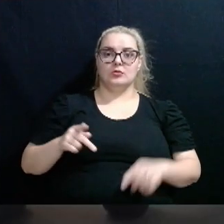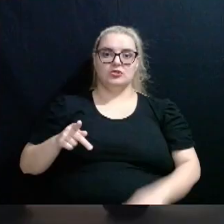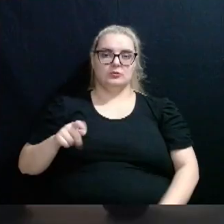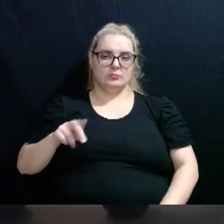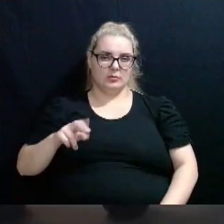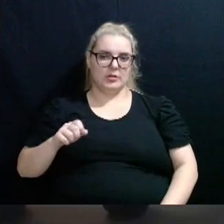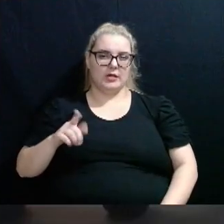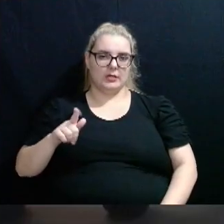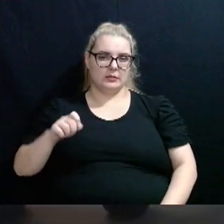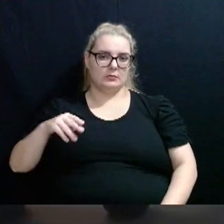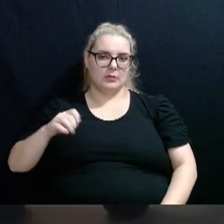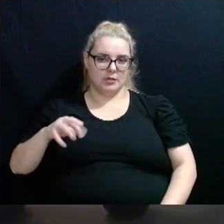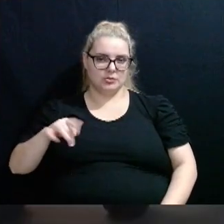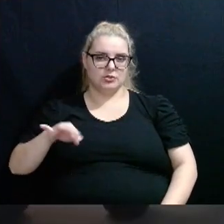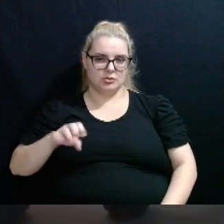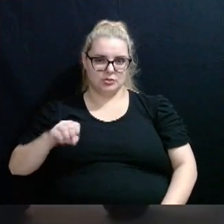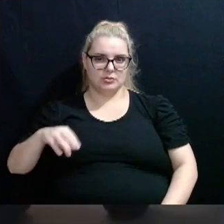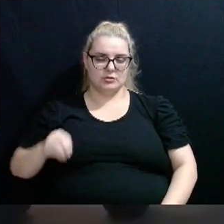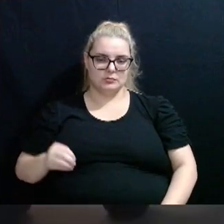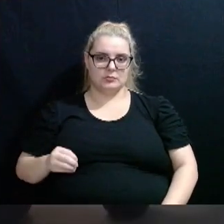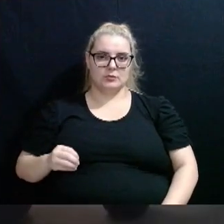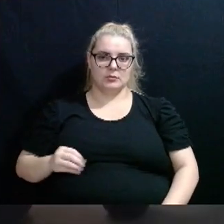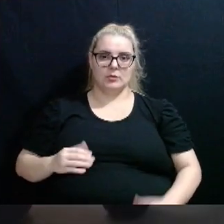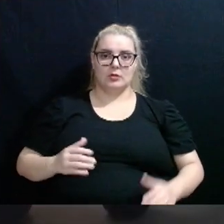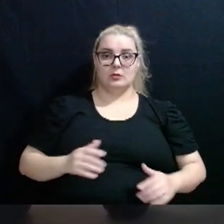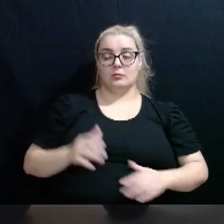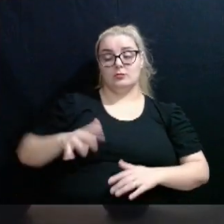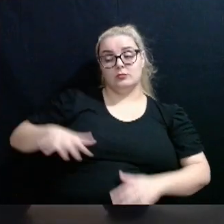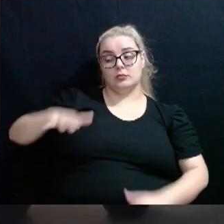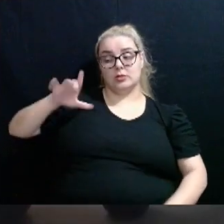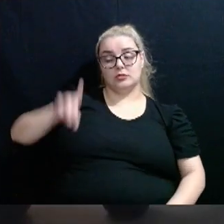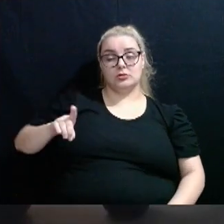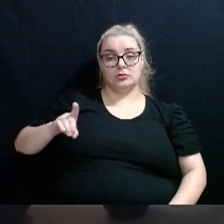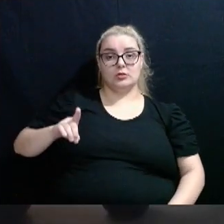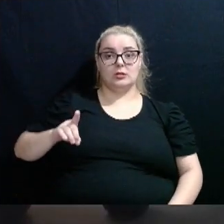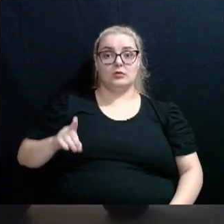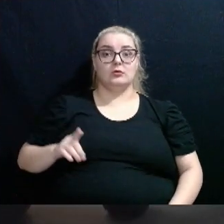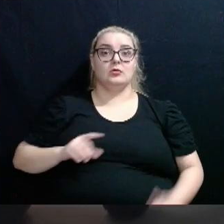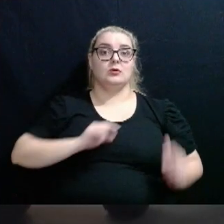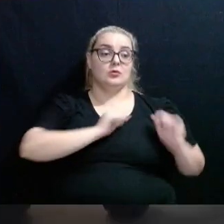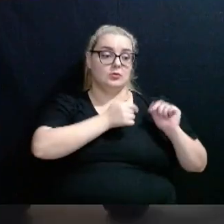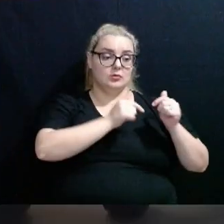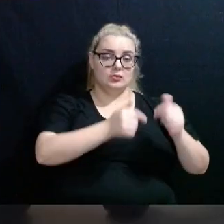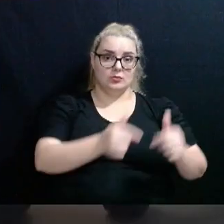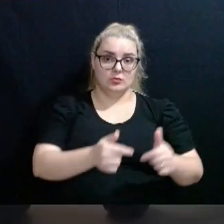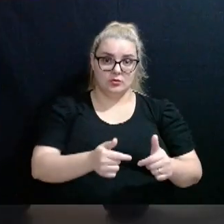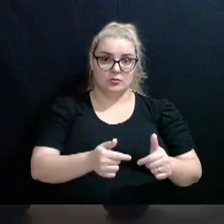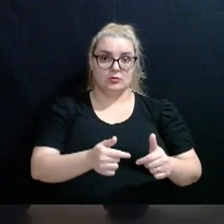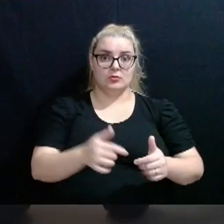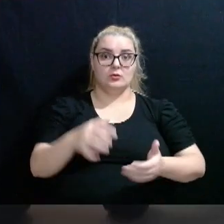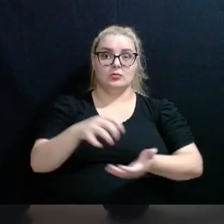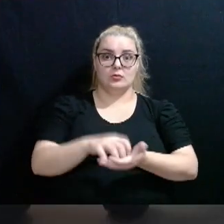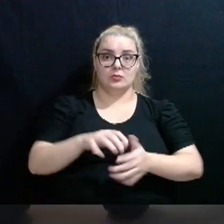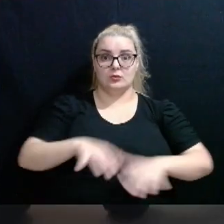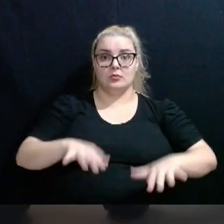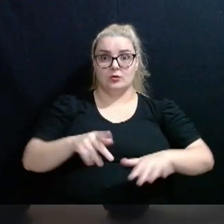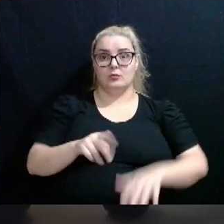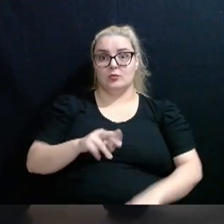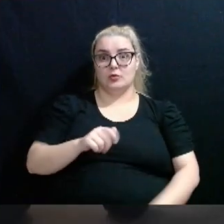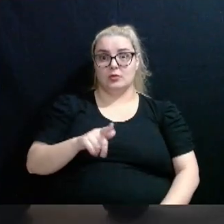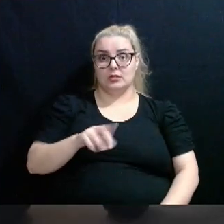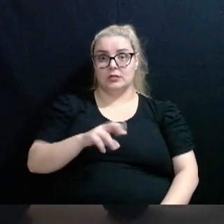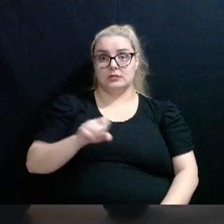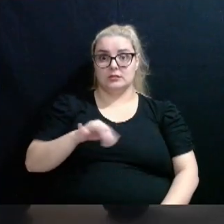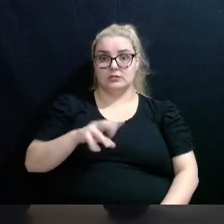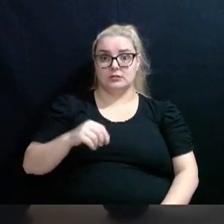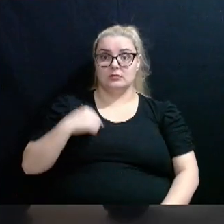pragmatismo reacionário da direita e o pragmatismo conservador dos setores progressistas, porque nós fomos transformados em conservadores, nós vamos